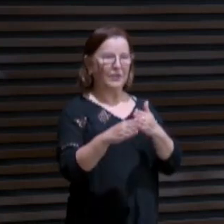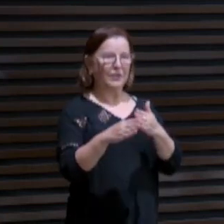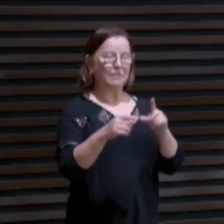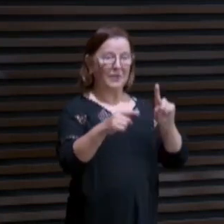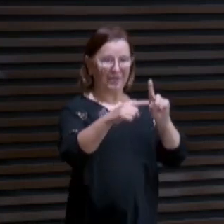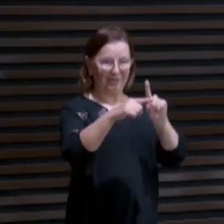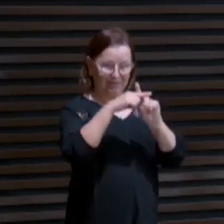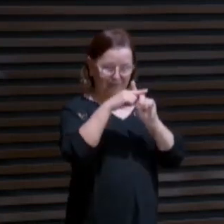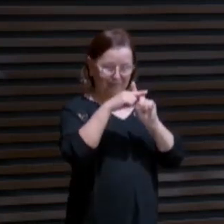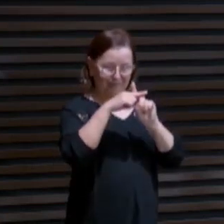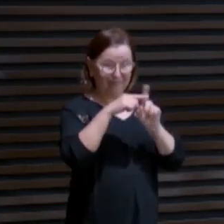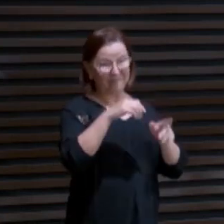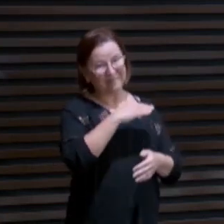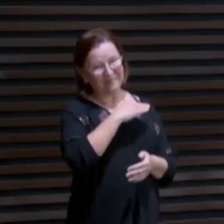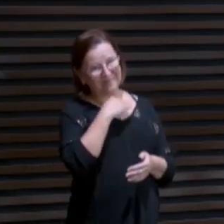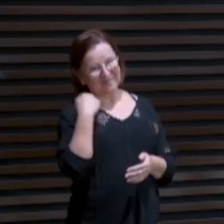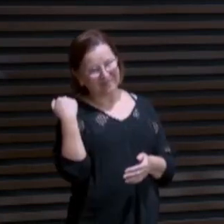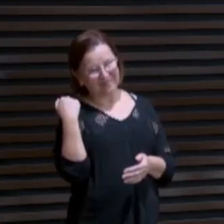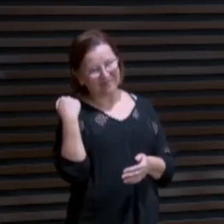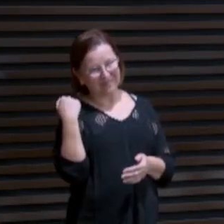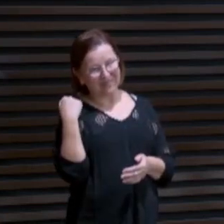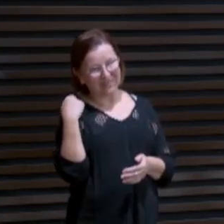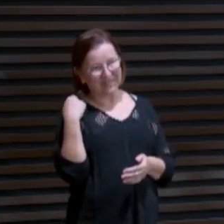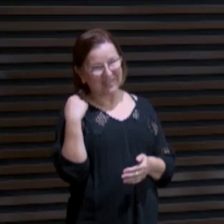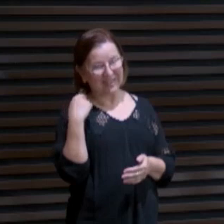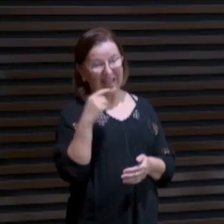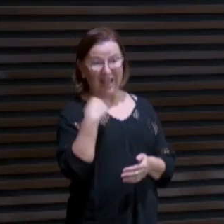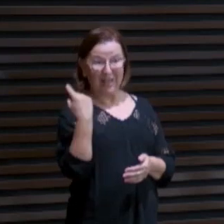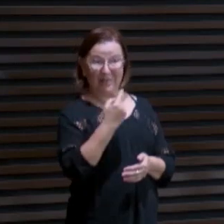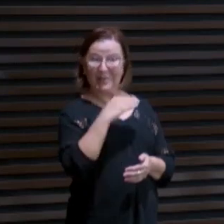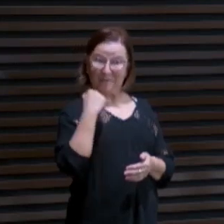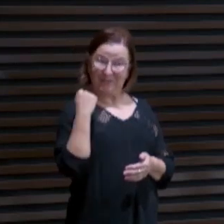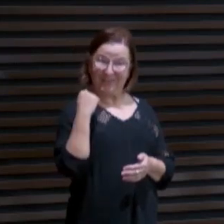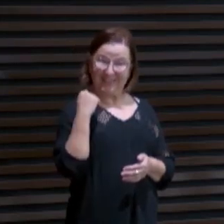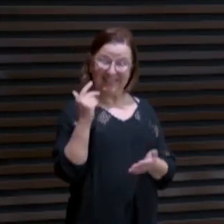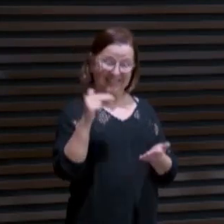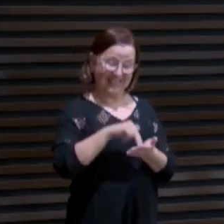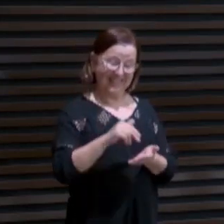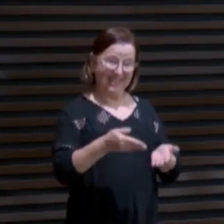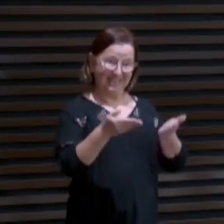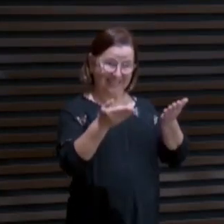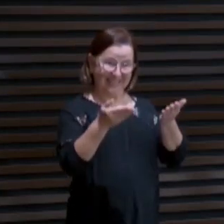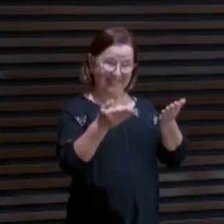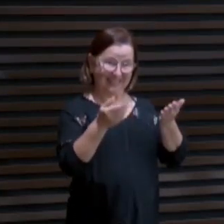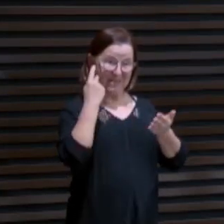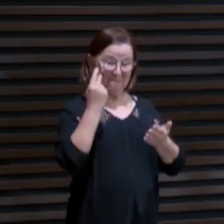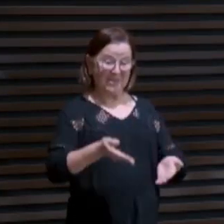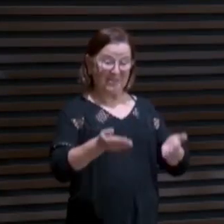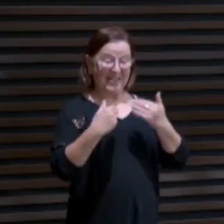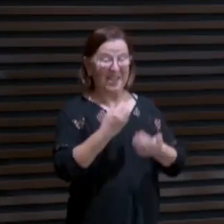ele morresse a nossa morte e que ressuscitasse para nos dar a vida dele.